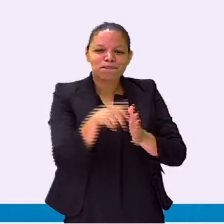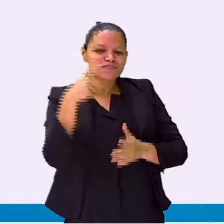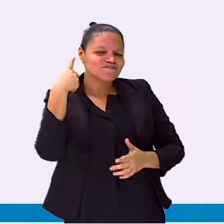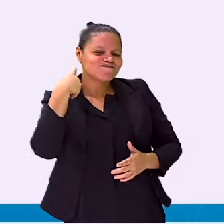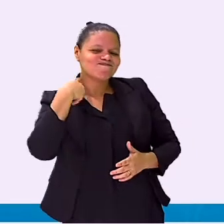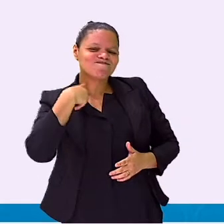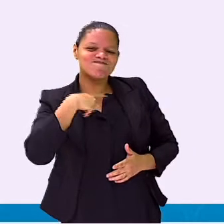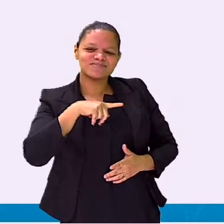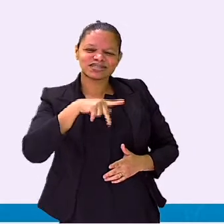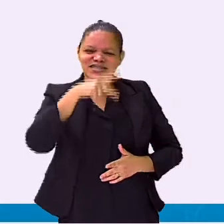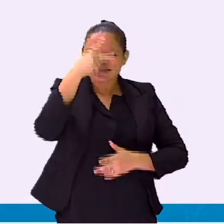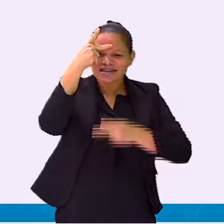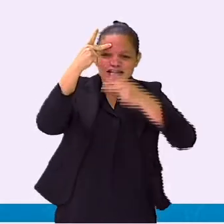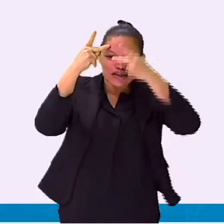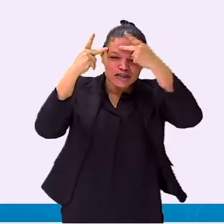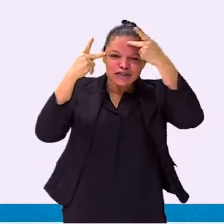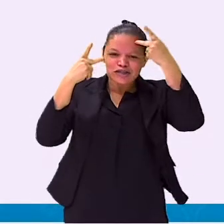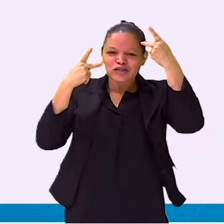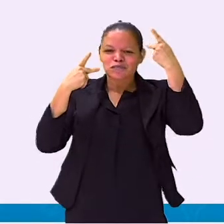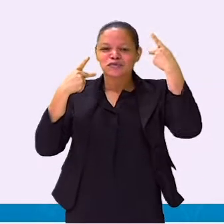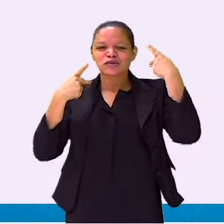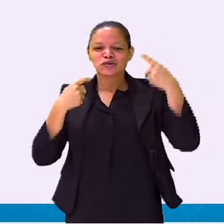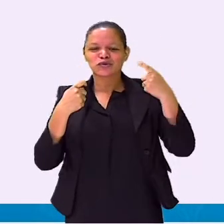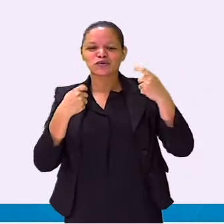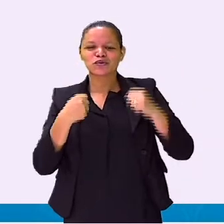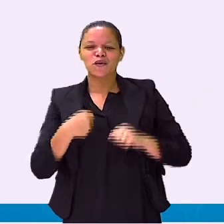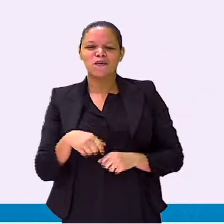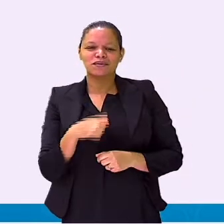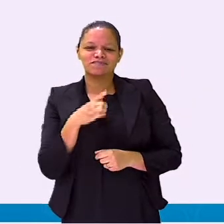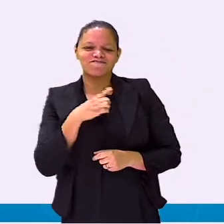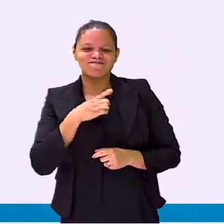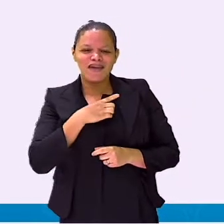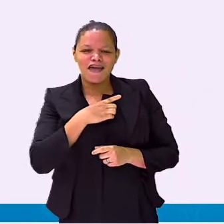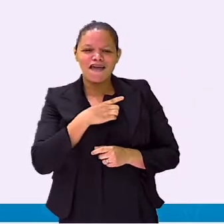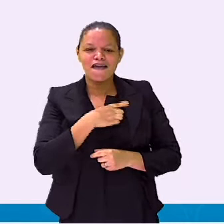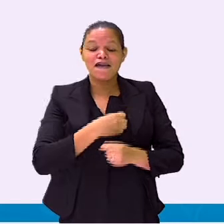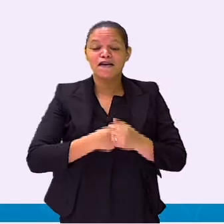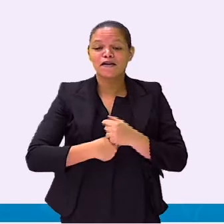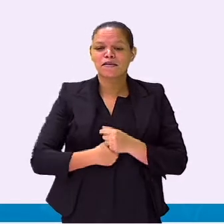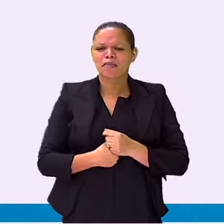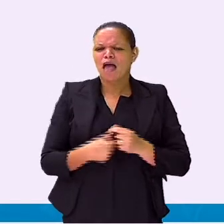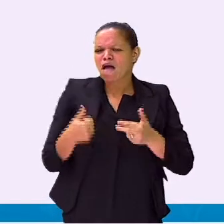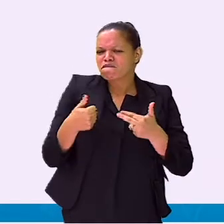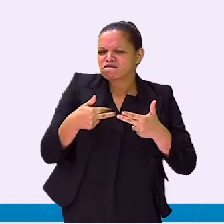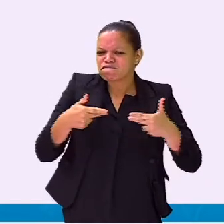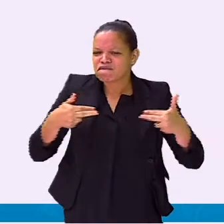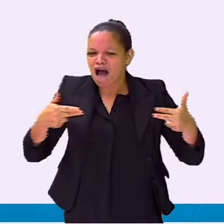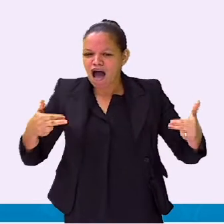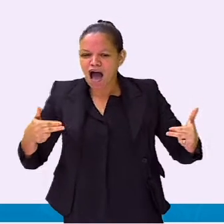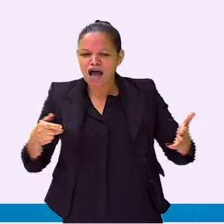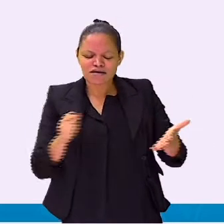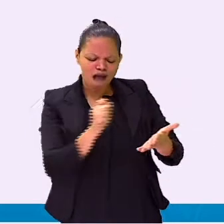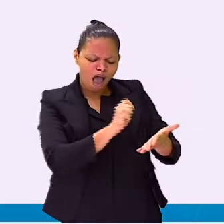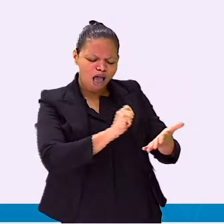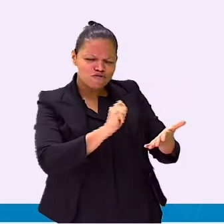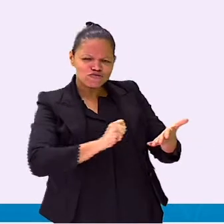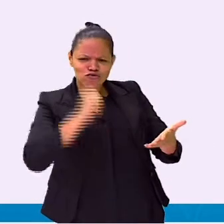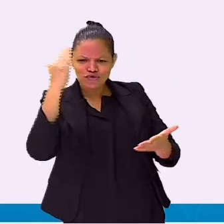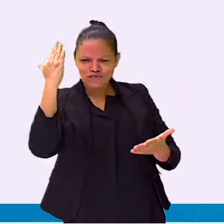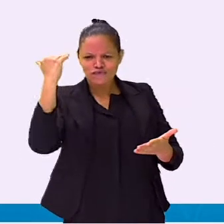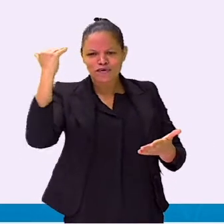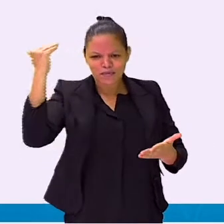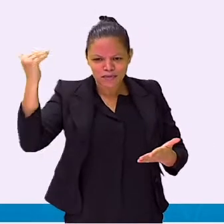os mais de 20 milhões de mineiros, mesmo divididos em 853